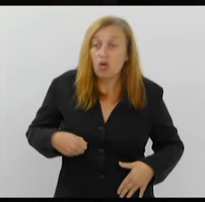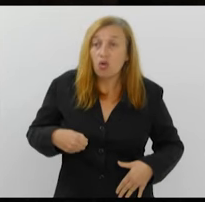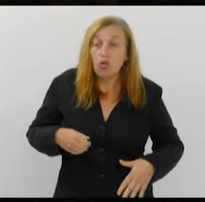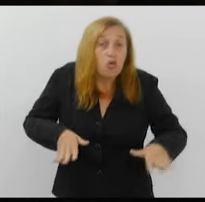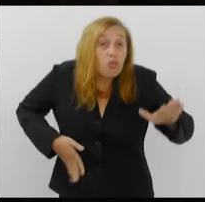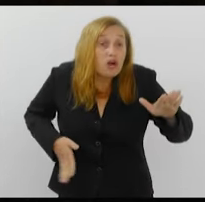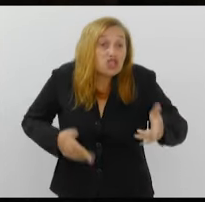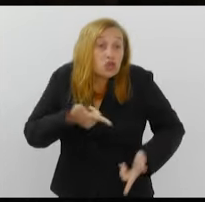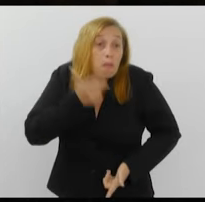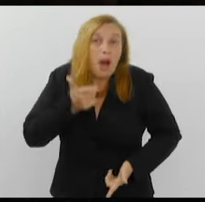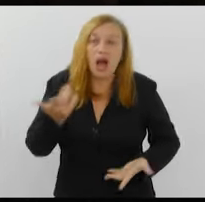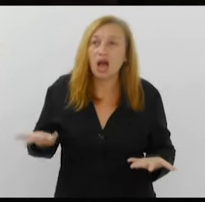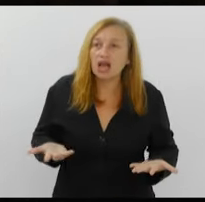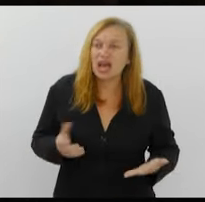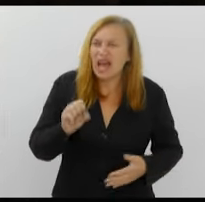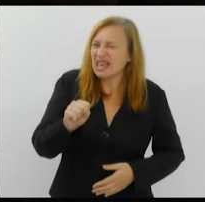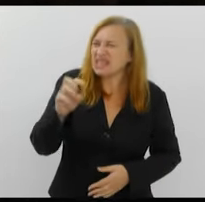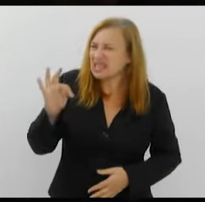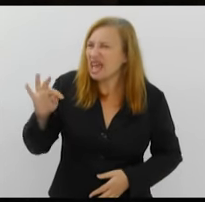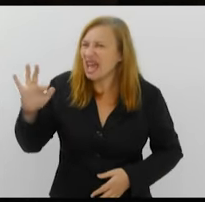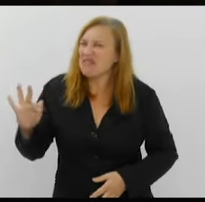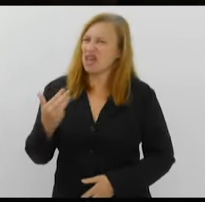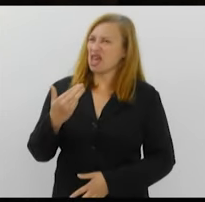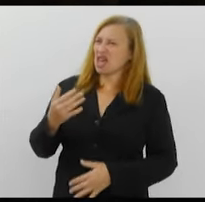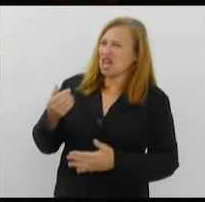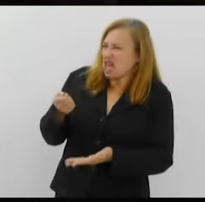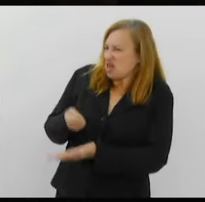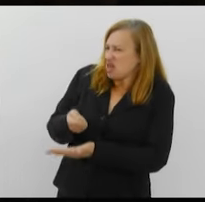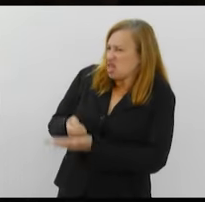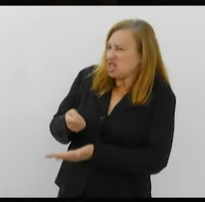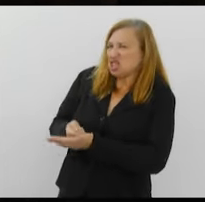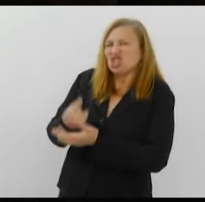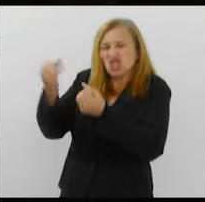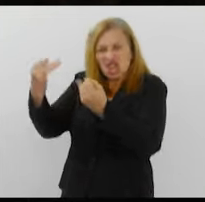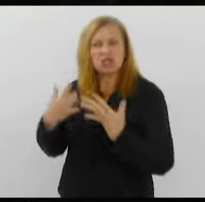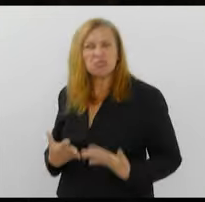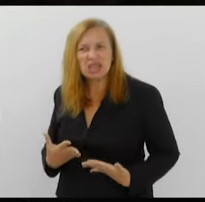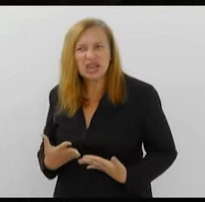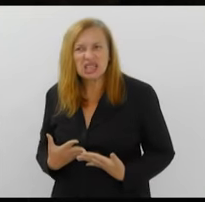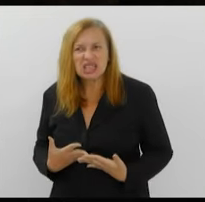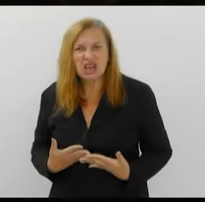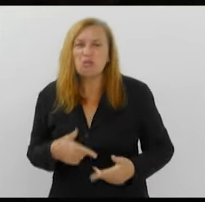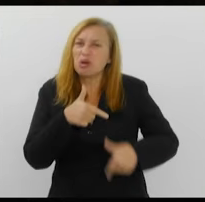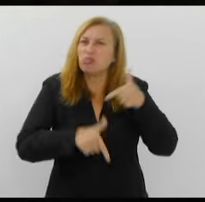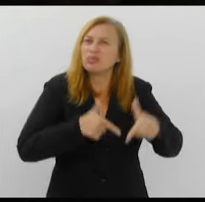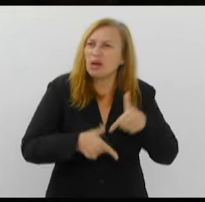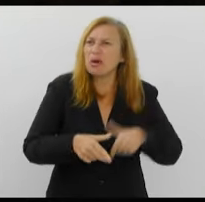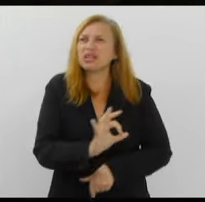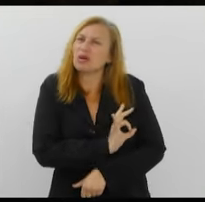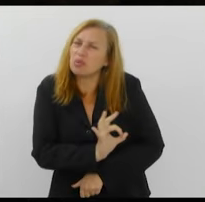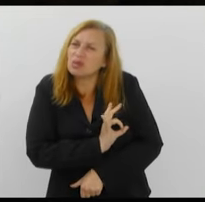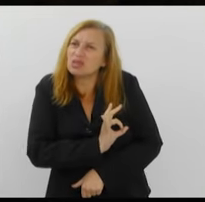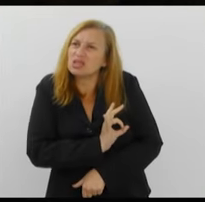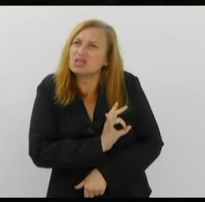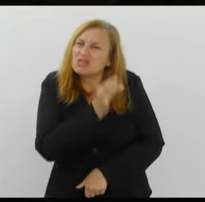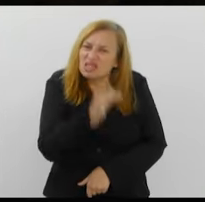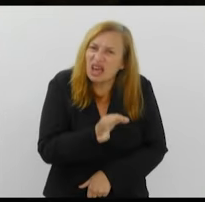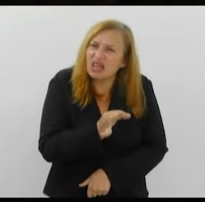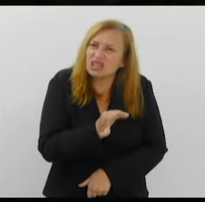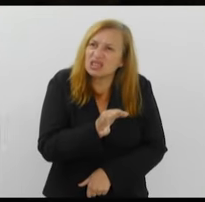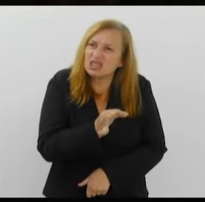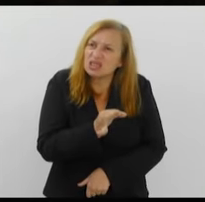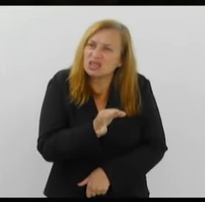interpela o governador pedindo explicações sobre uma operação legítima